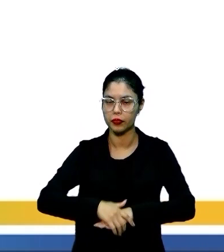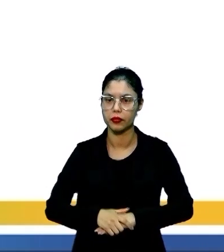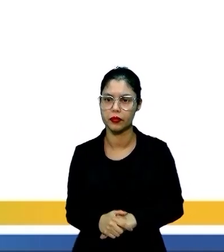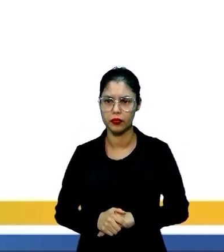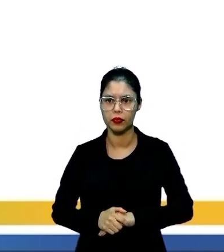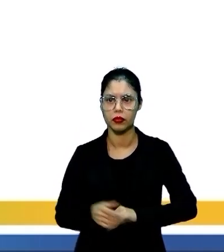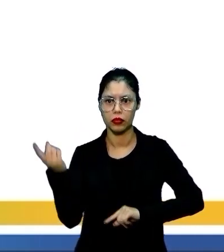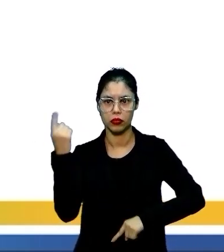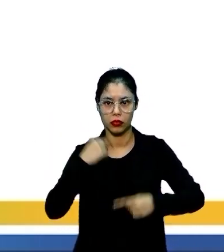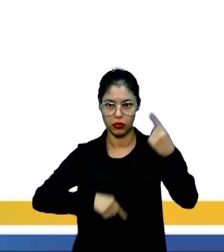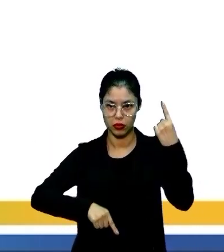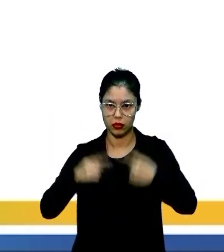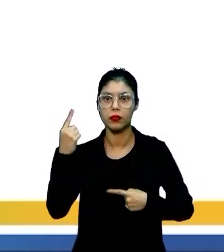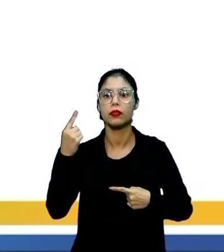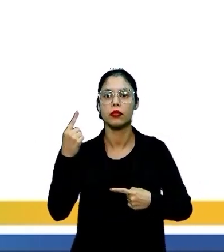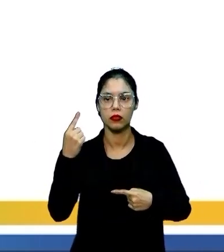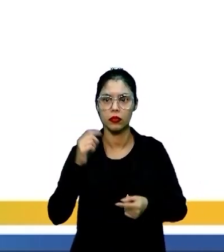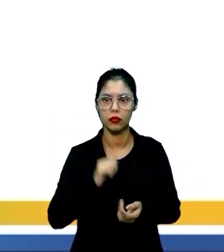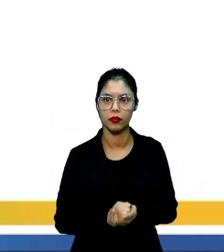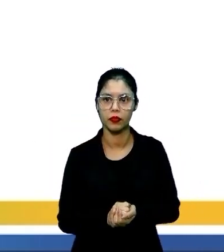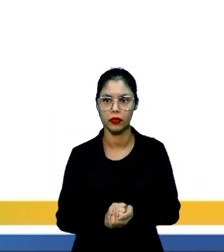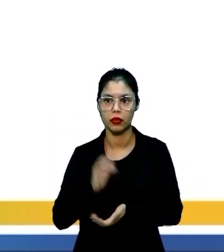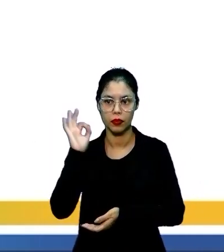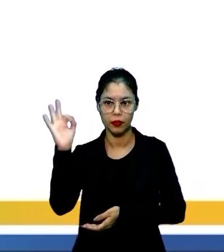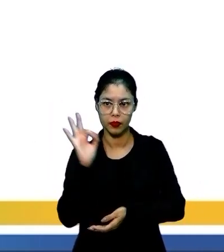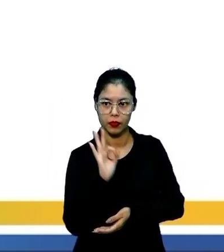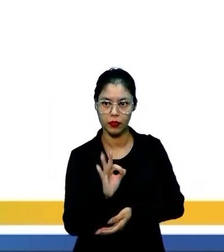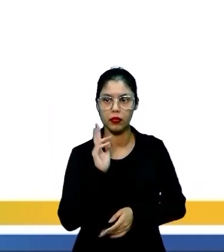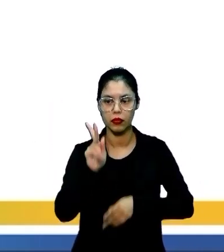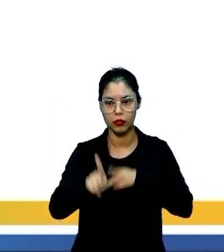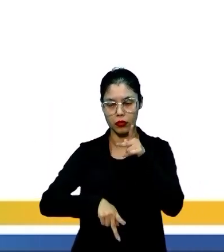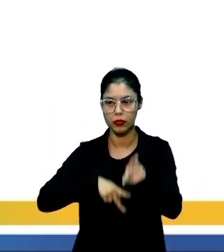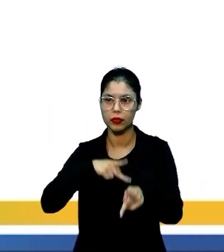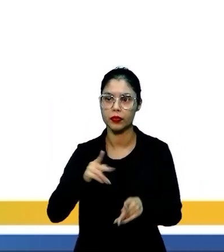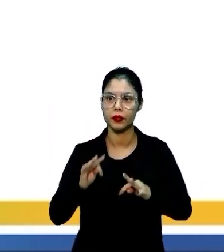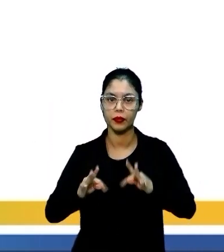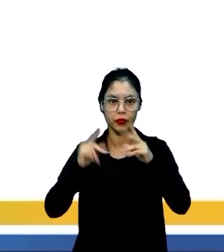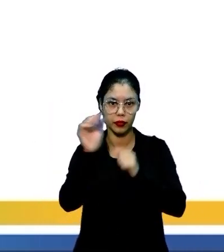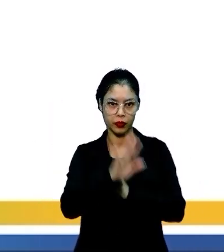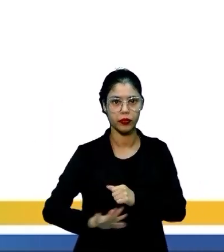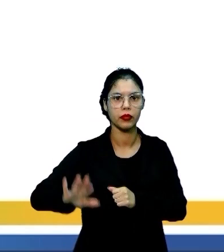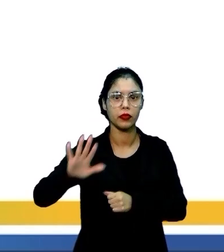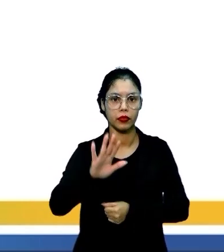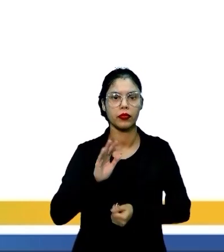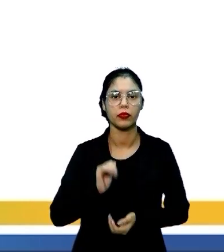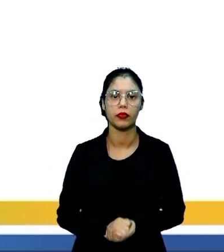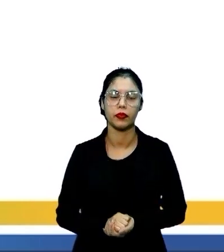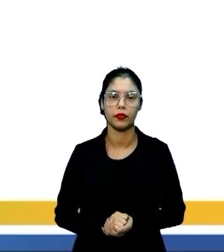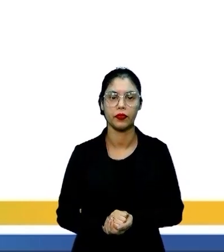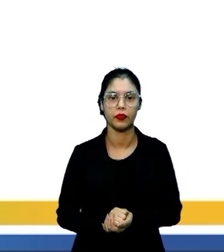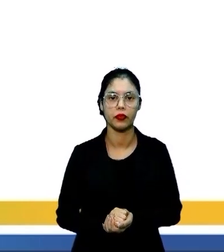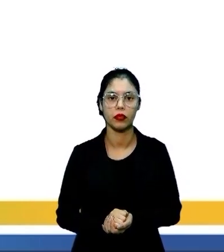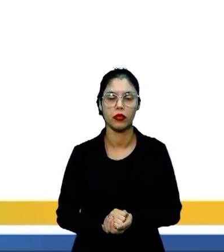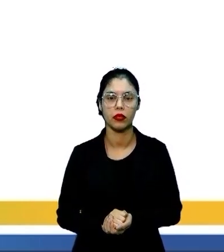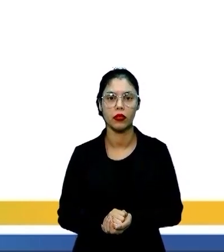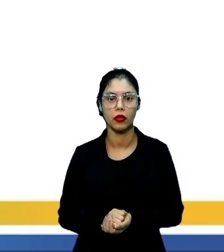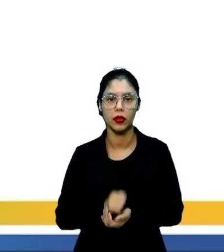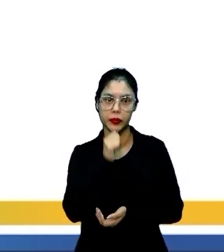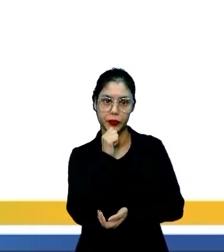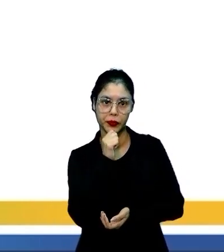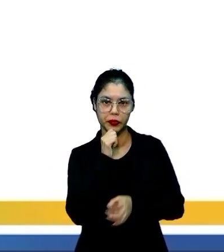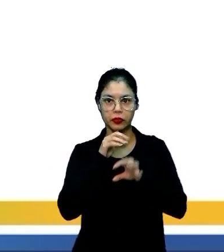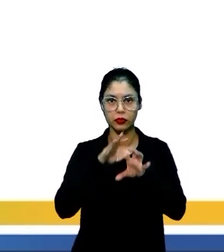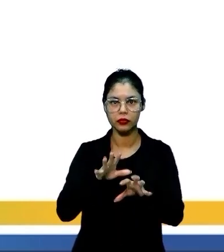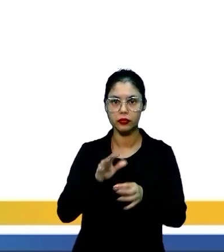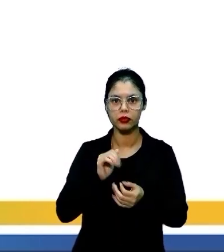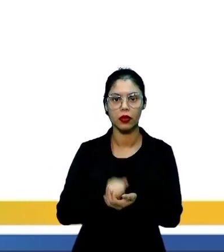forte, ou seja, superior à sua porcentagem na população total. E isso